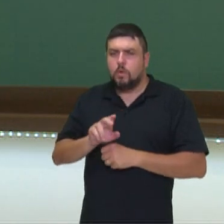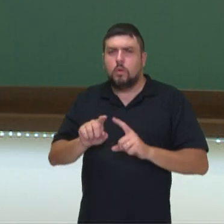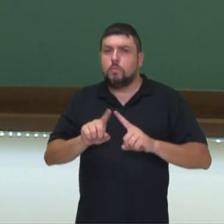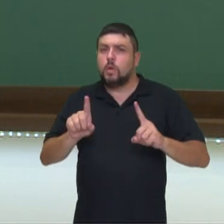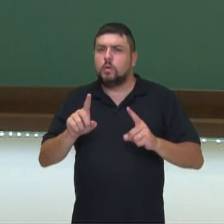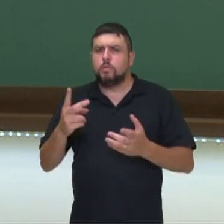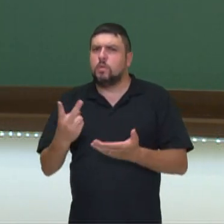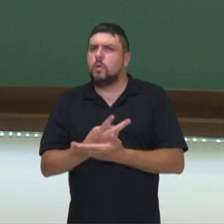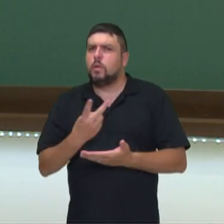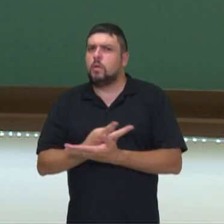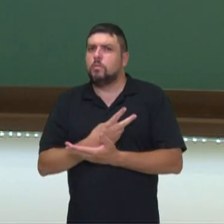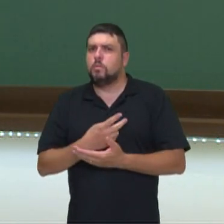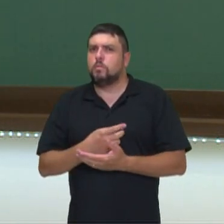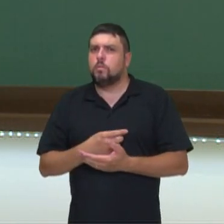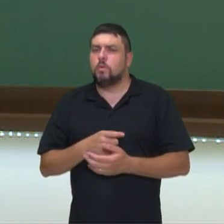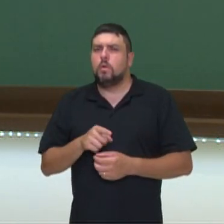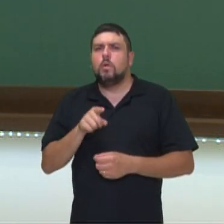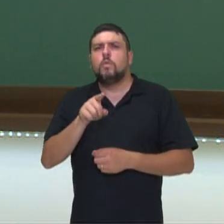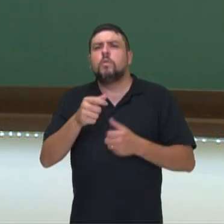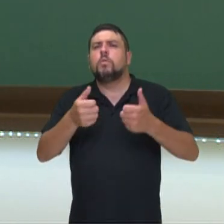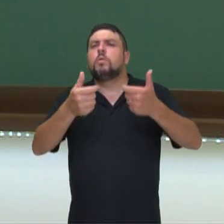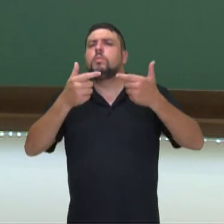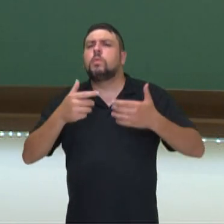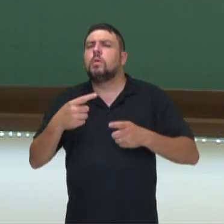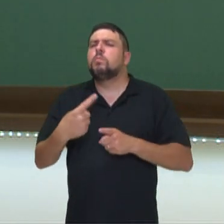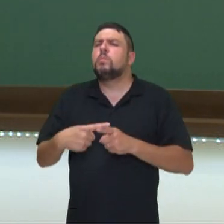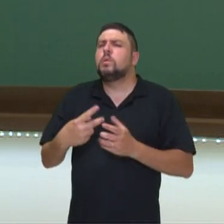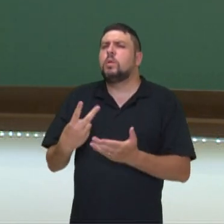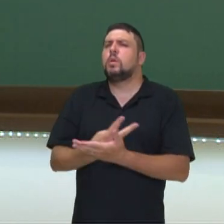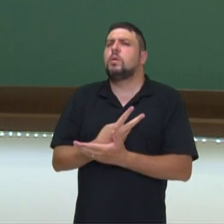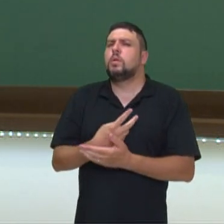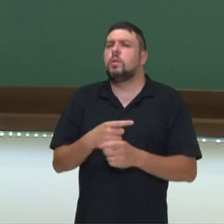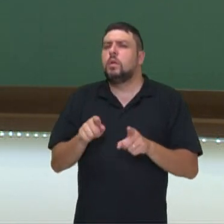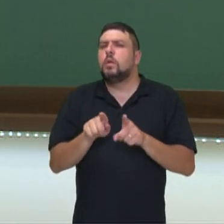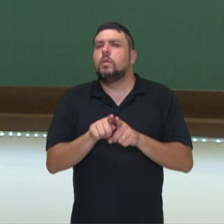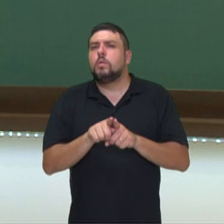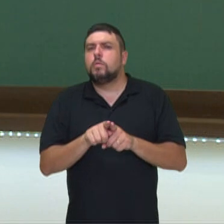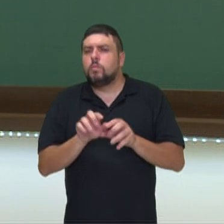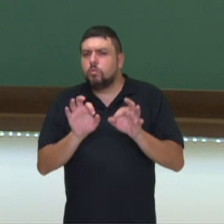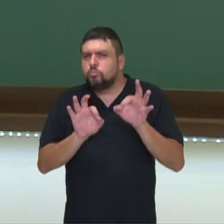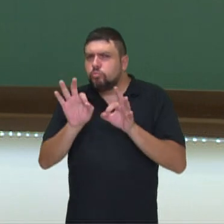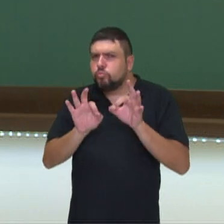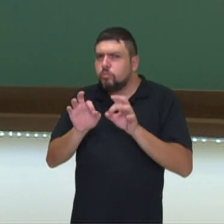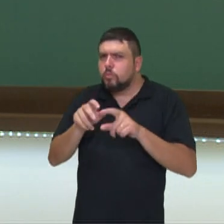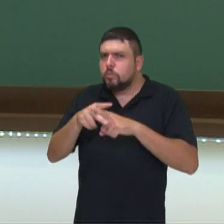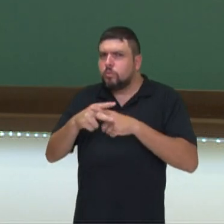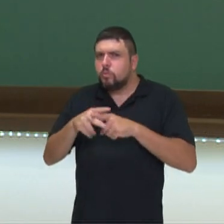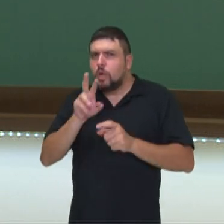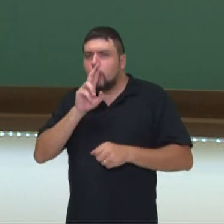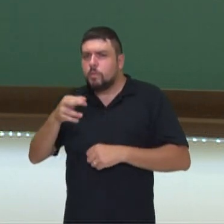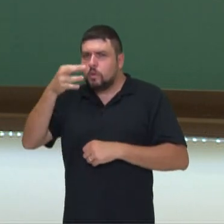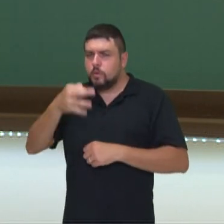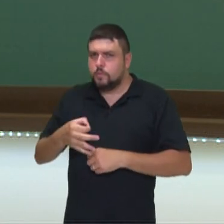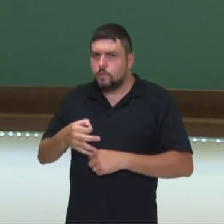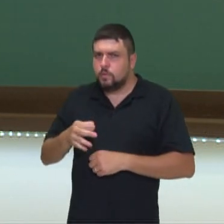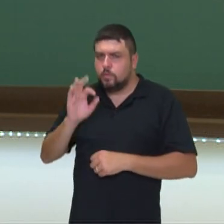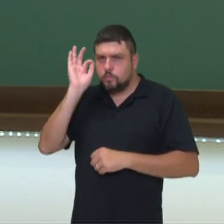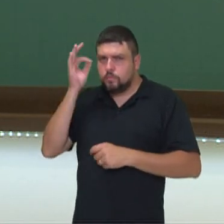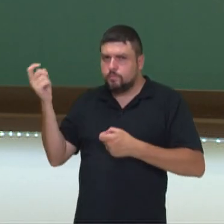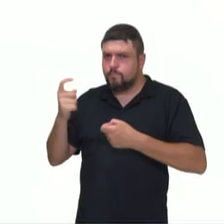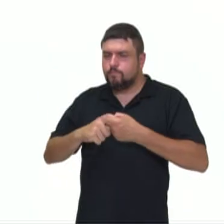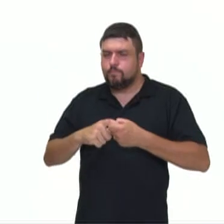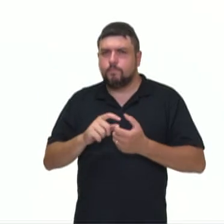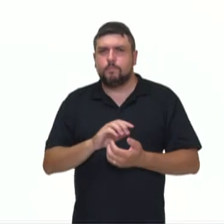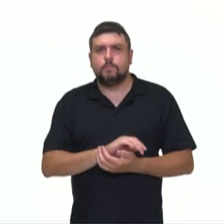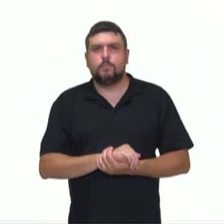errado. E você vai ter que me dizer por que está errado e você vai ter que me dar o resultado correto. Pense um pouquinho e nós já voltamos com a resposta.